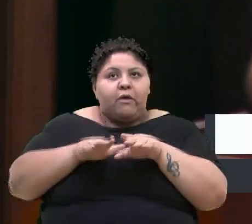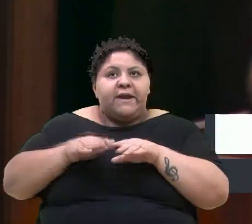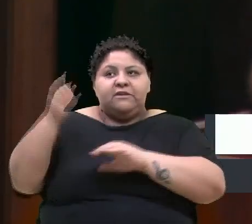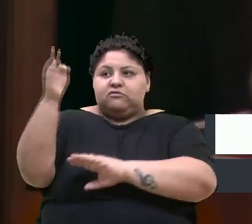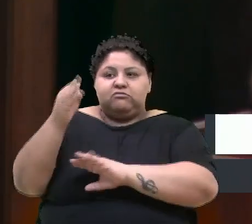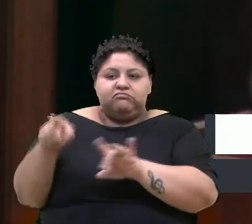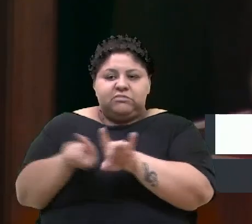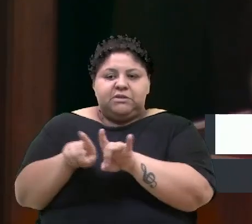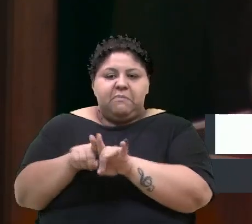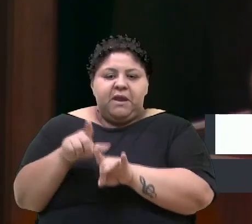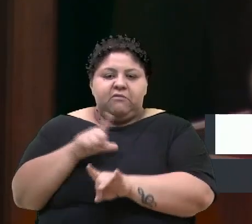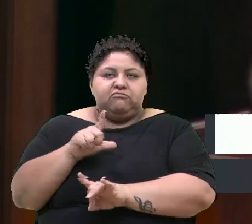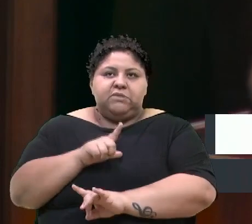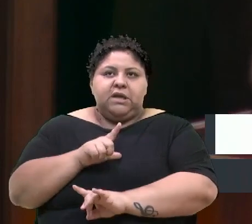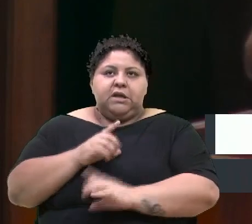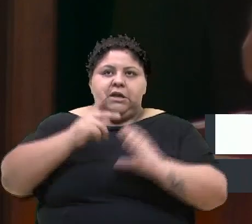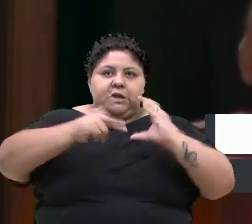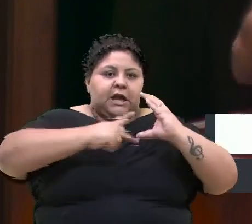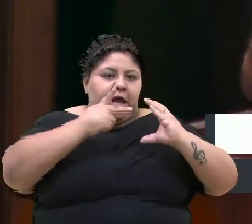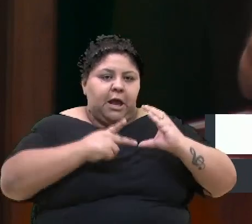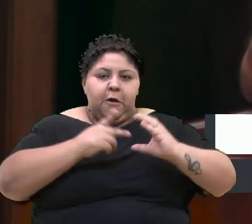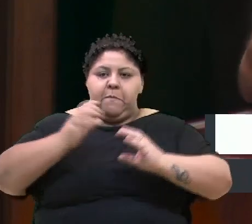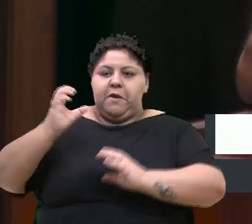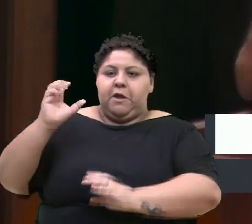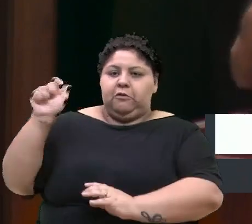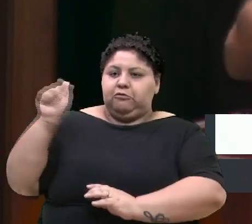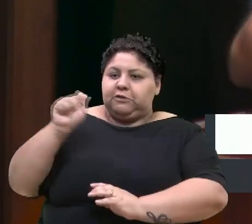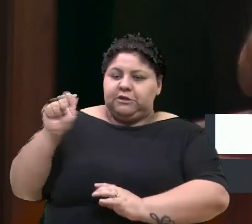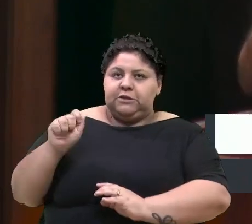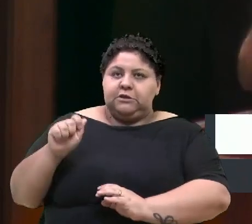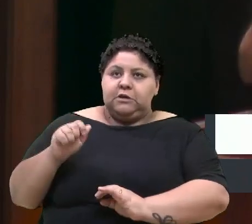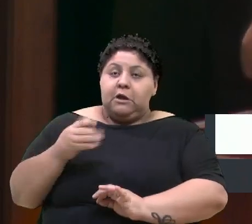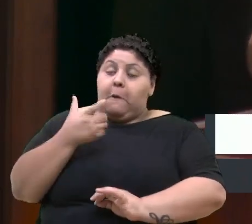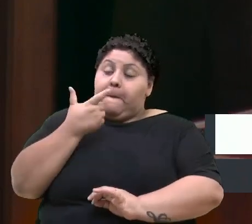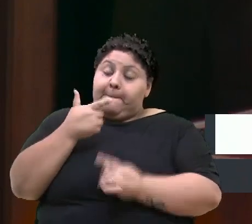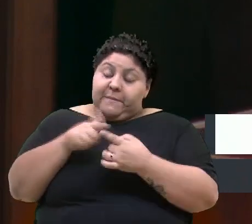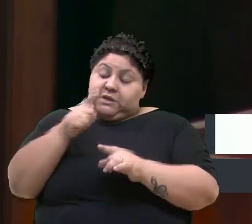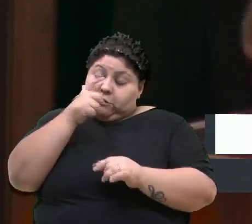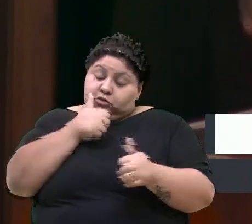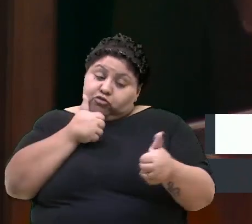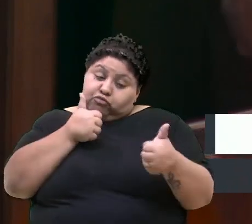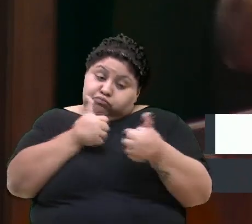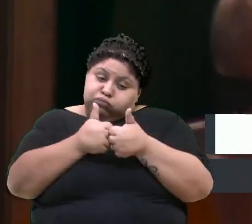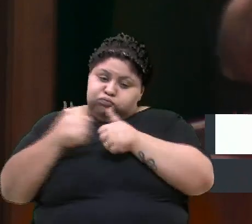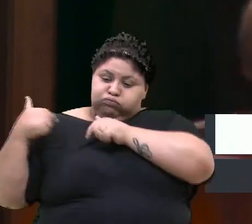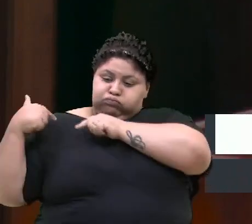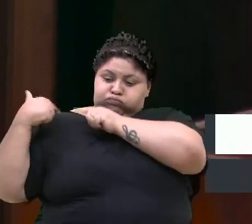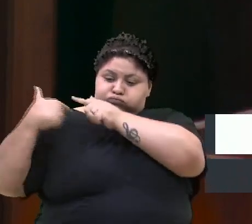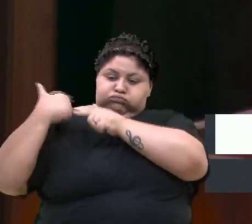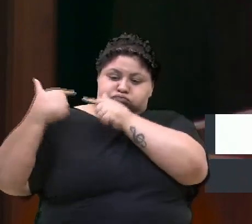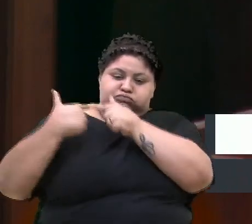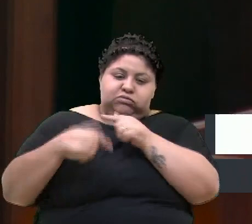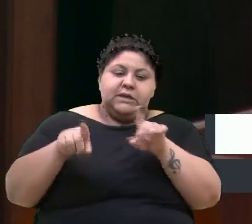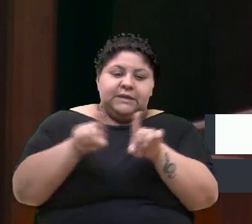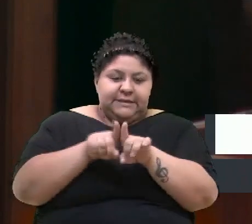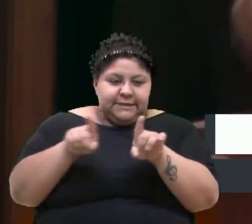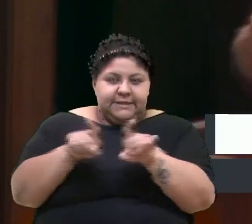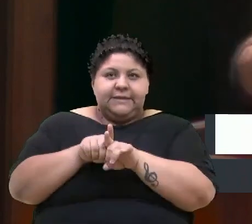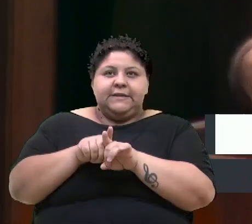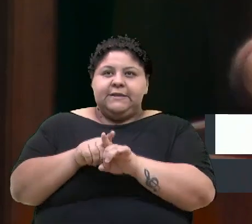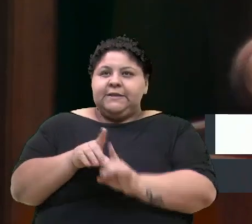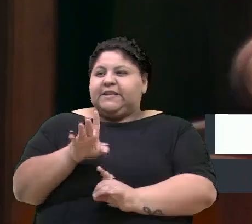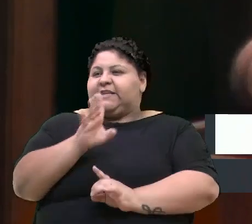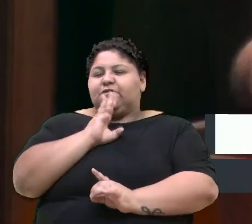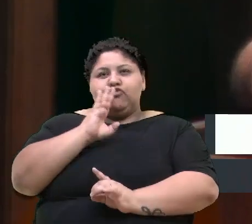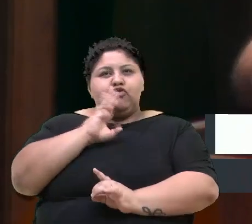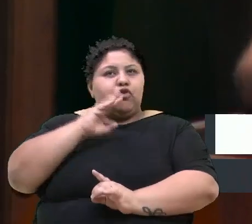mas eu acho que talvez nos aproximaria de uma geração que tem um afastamento da política, que desconhece